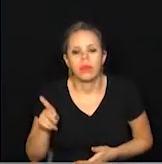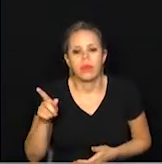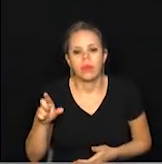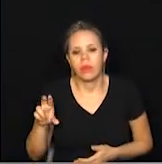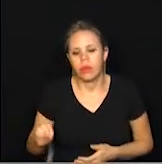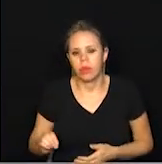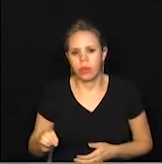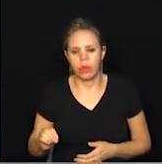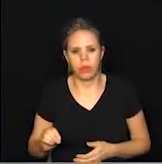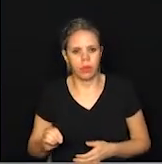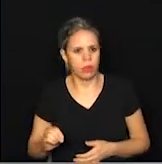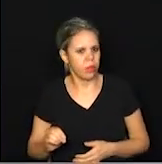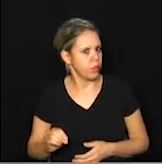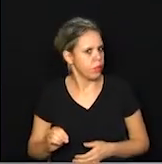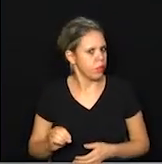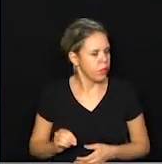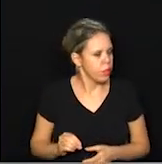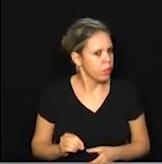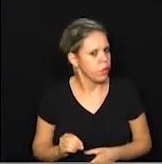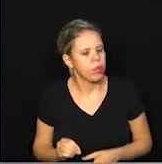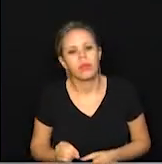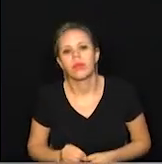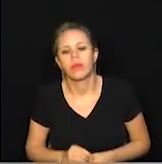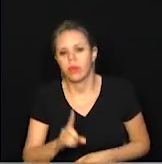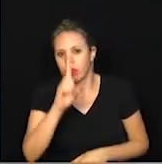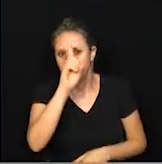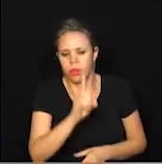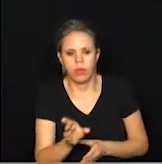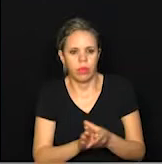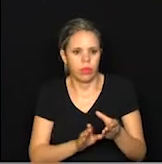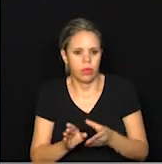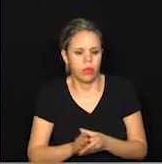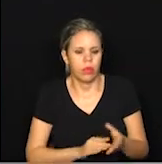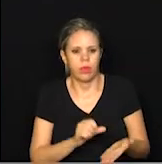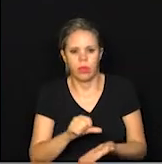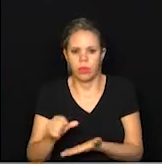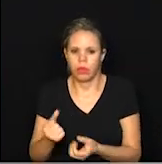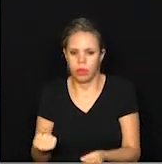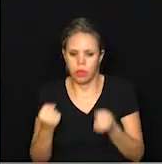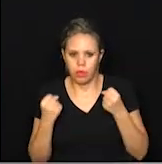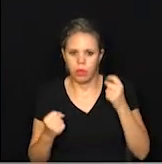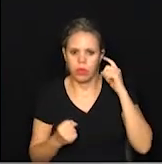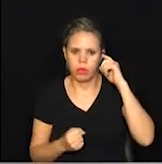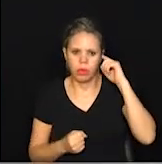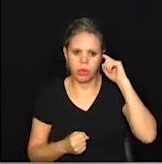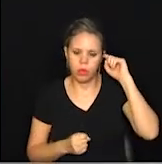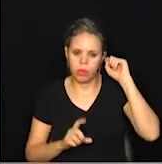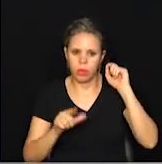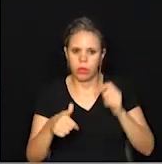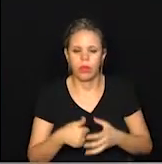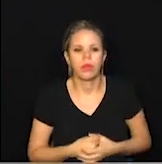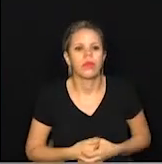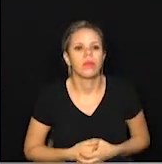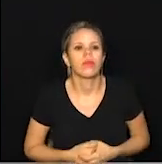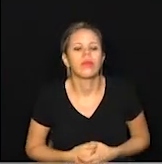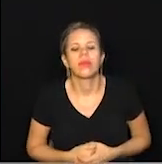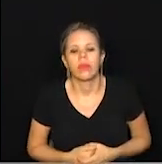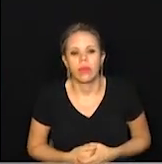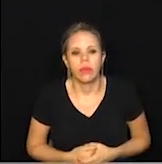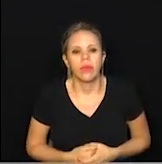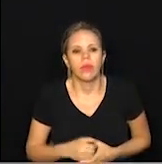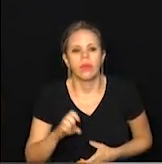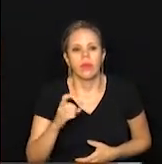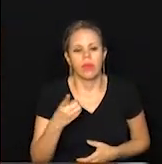Sabione Periquito, que é diretor do Conselho Regional de Educação Física, e depois o